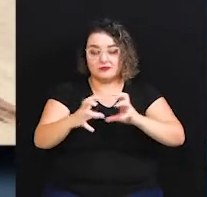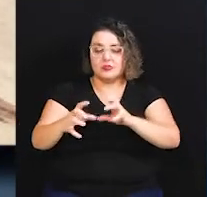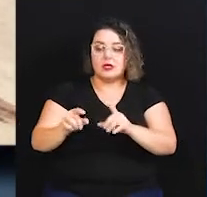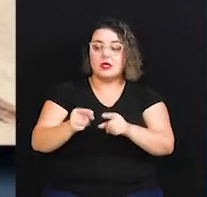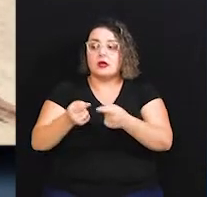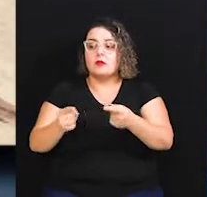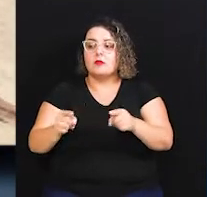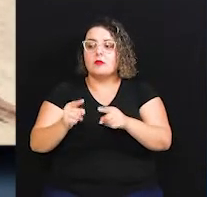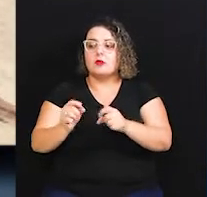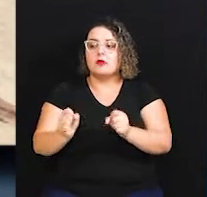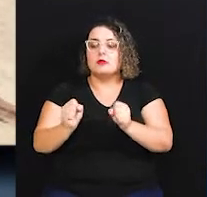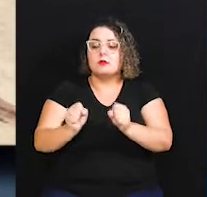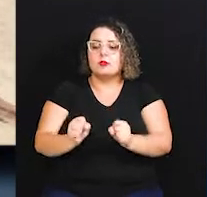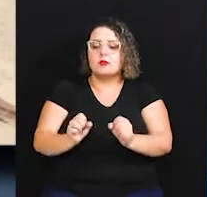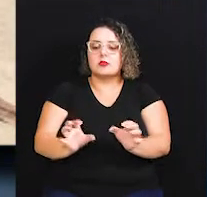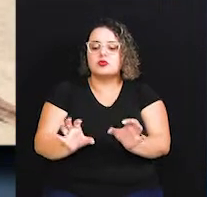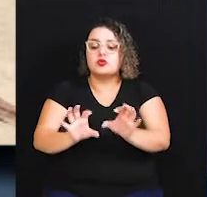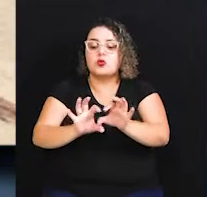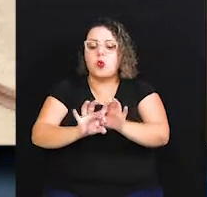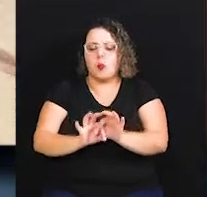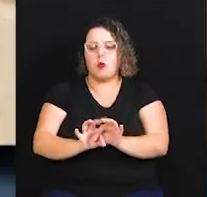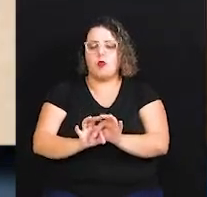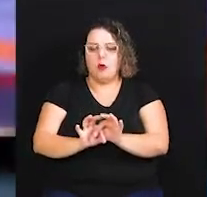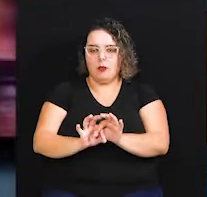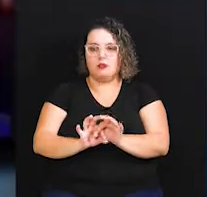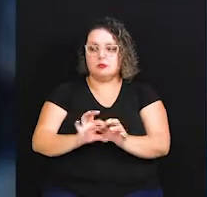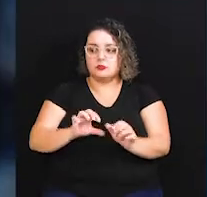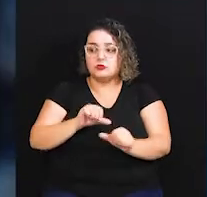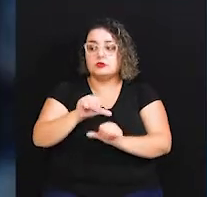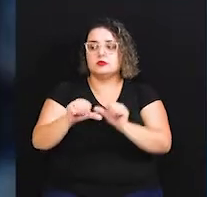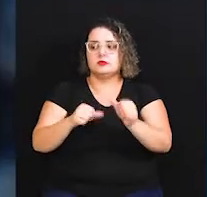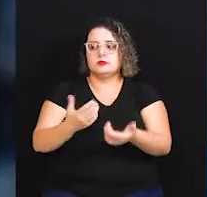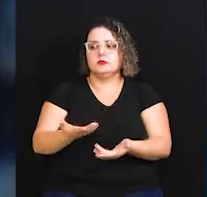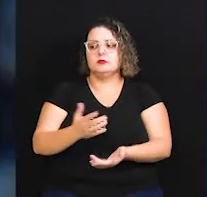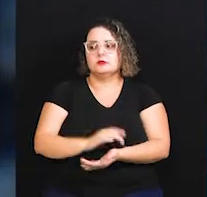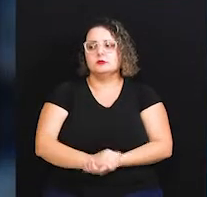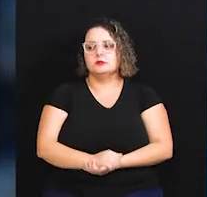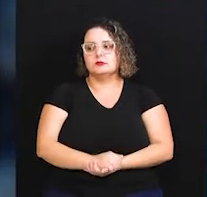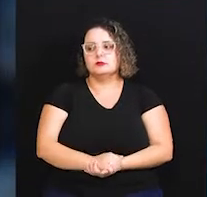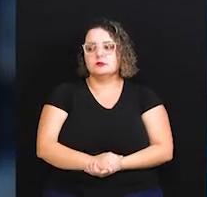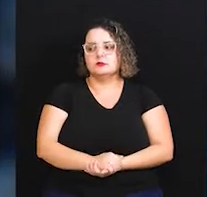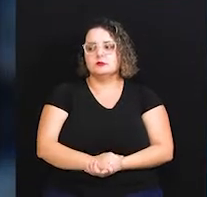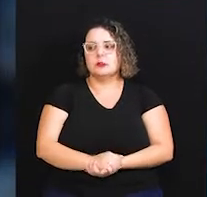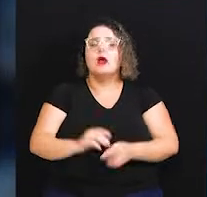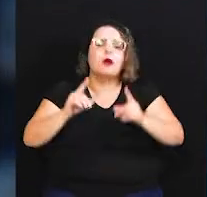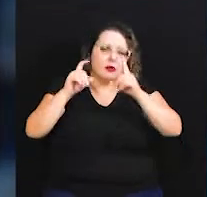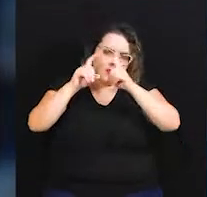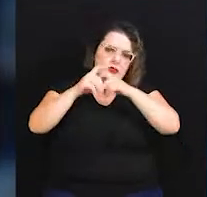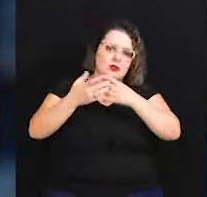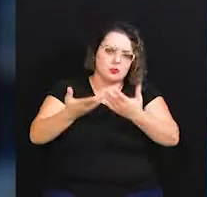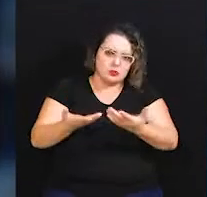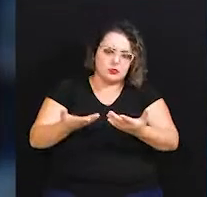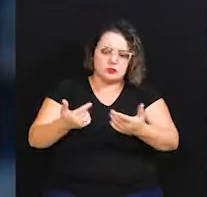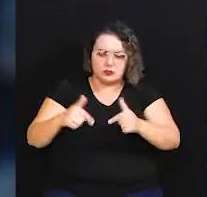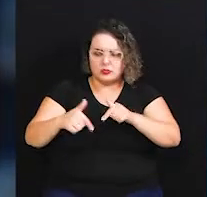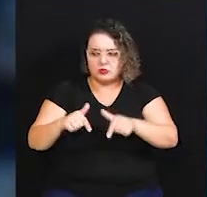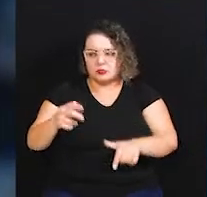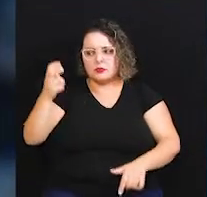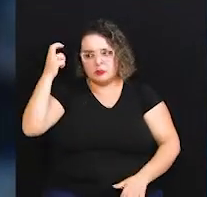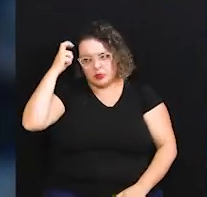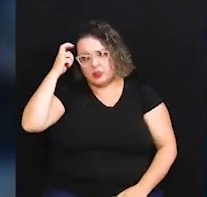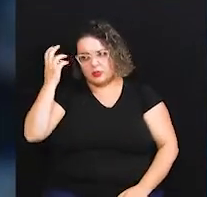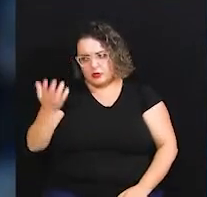tem esse poder de união, né? De transformação. Passamos, e ainda é difícil trabalhar com